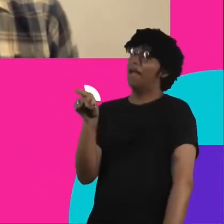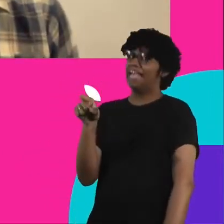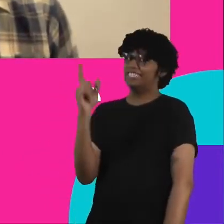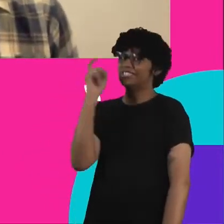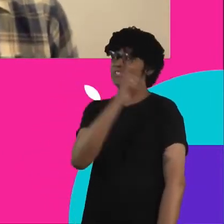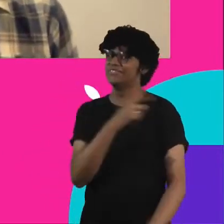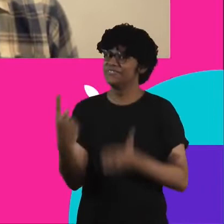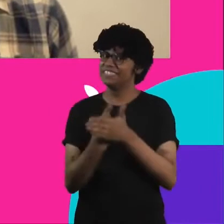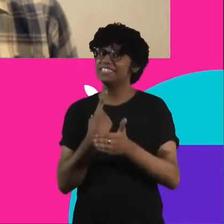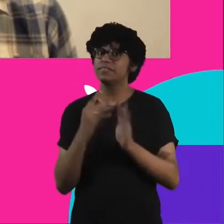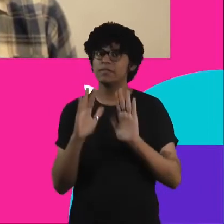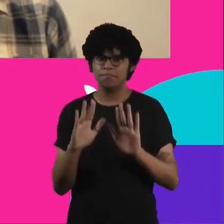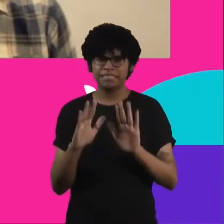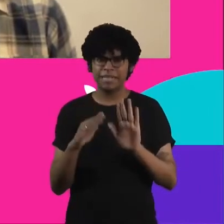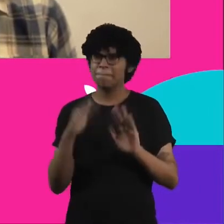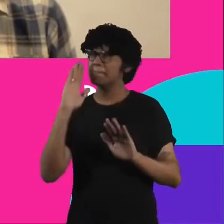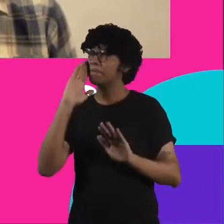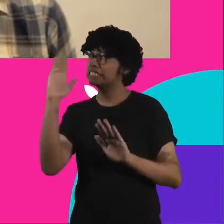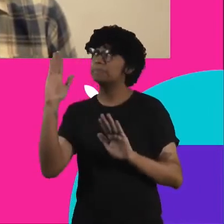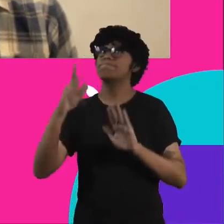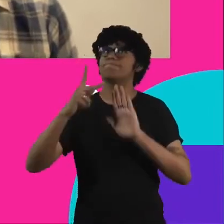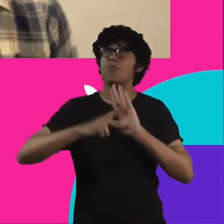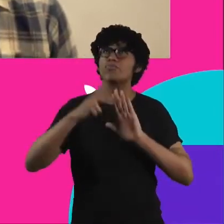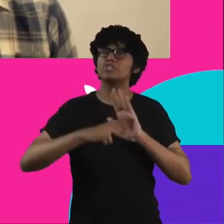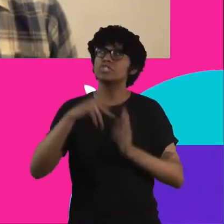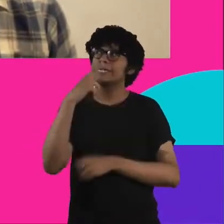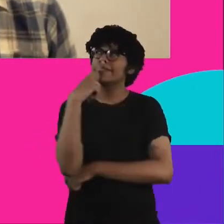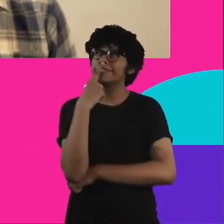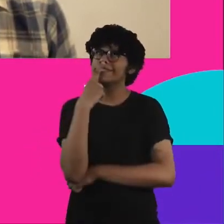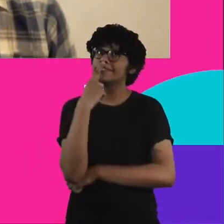difícil mesmo. O que mais me impressionou?